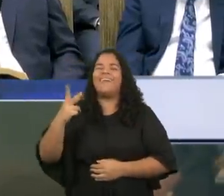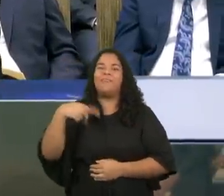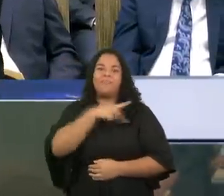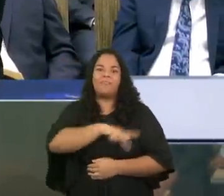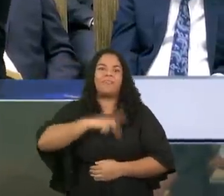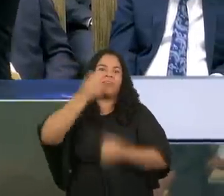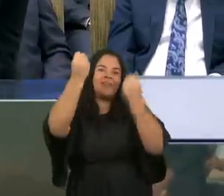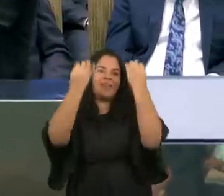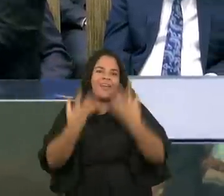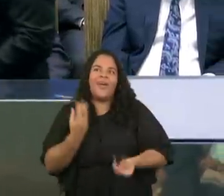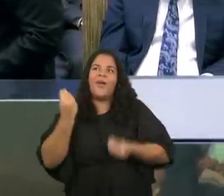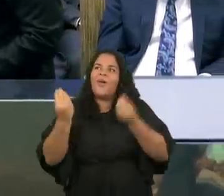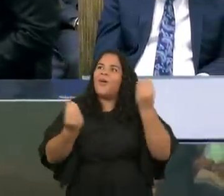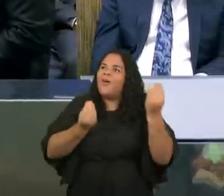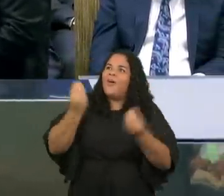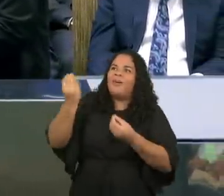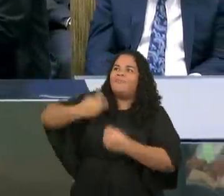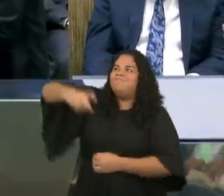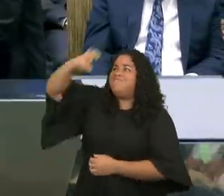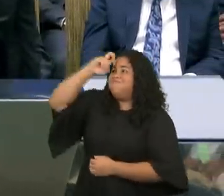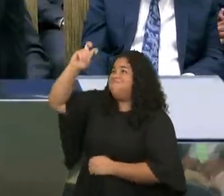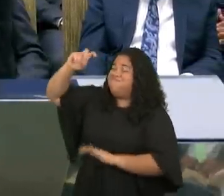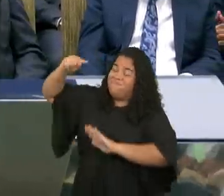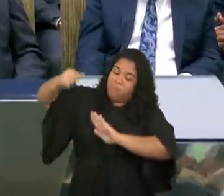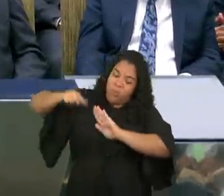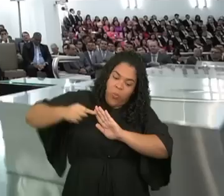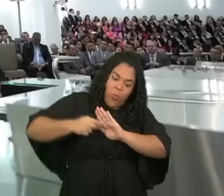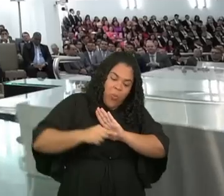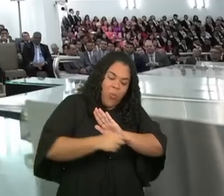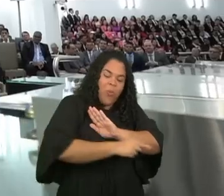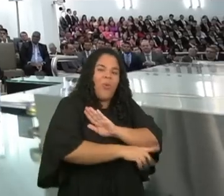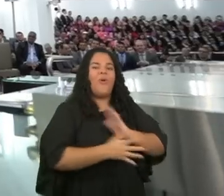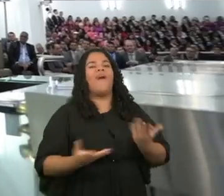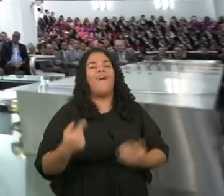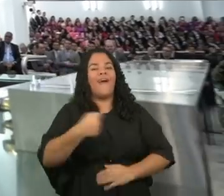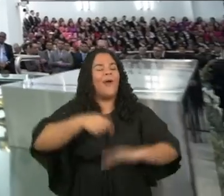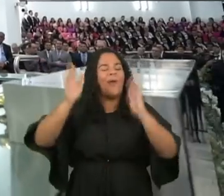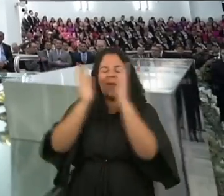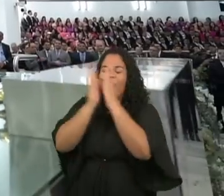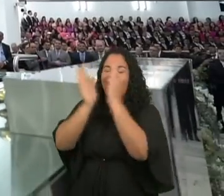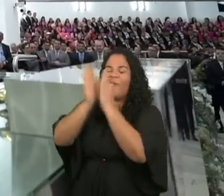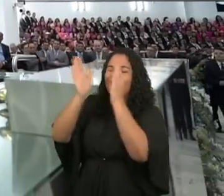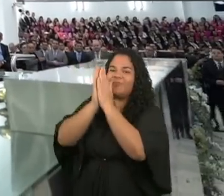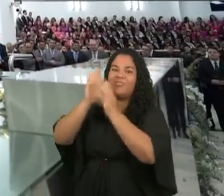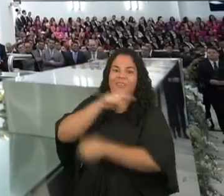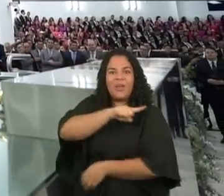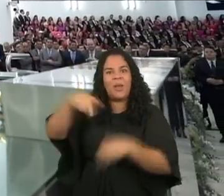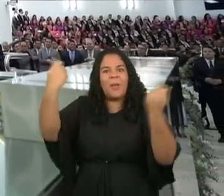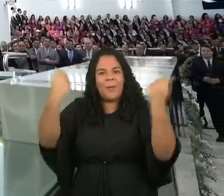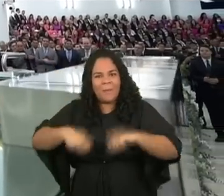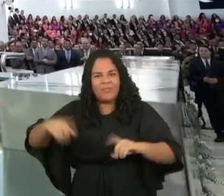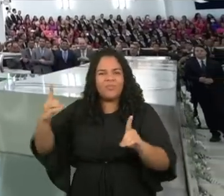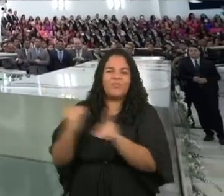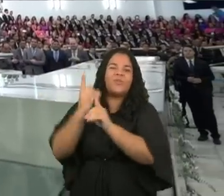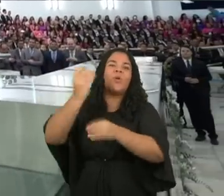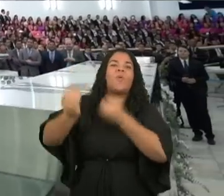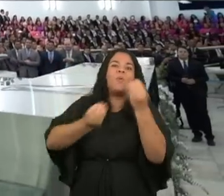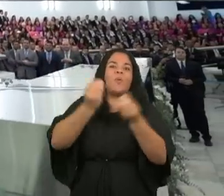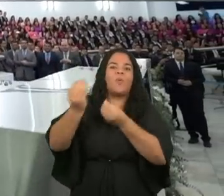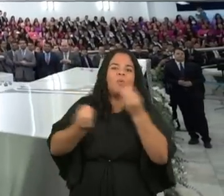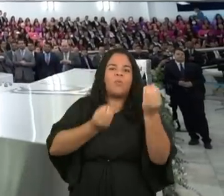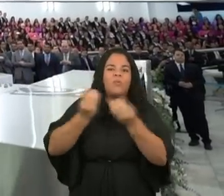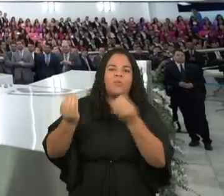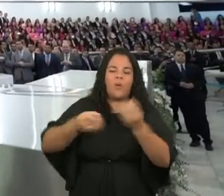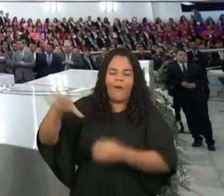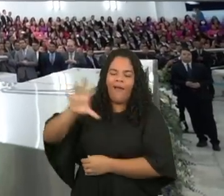assim: eu oro para que vocês alcancem a altura, a profundidade e a largura